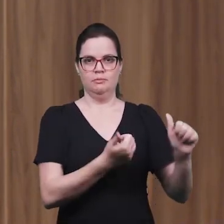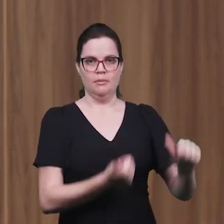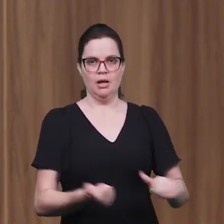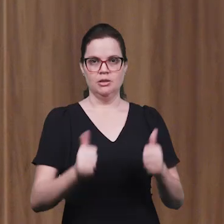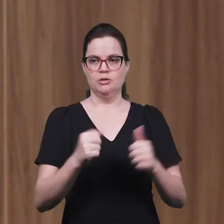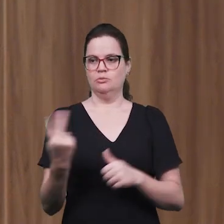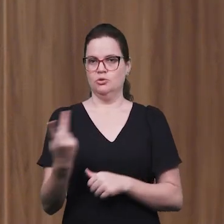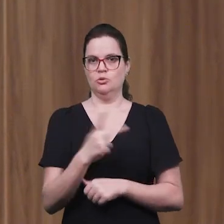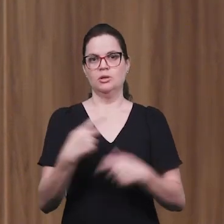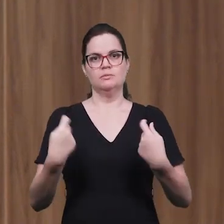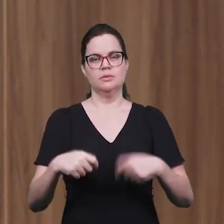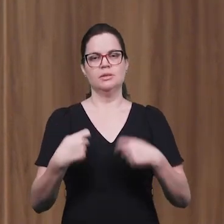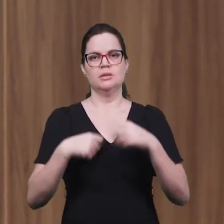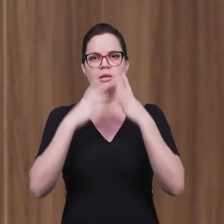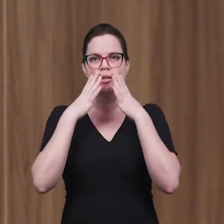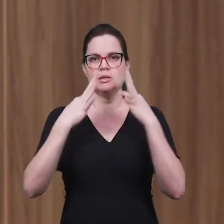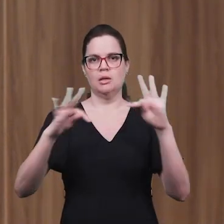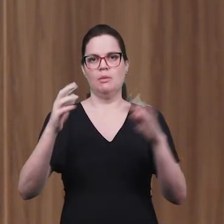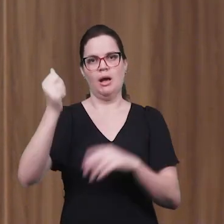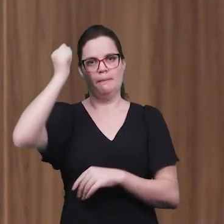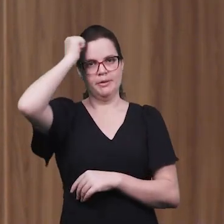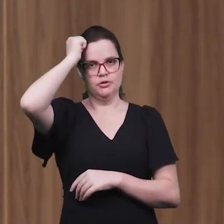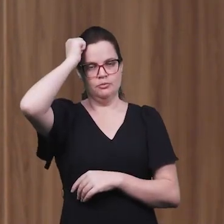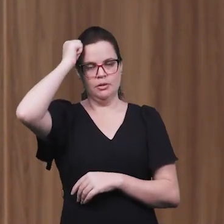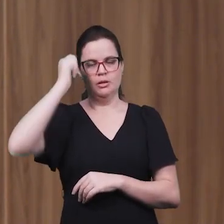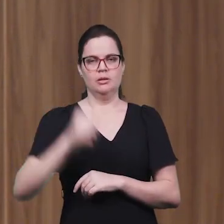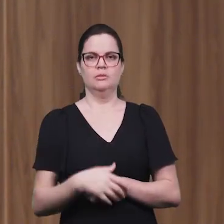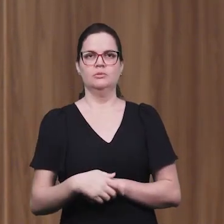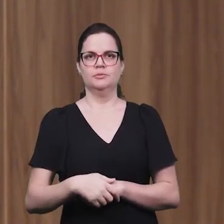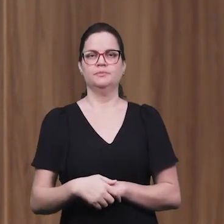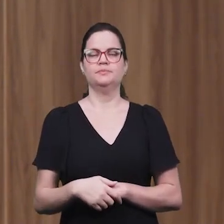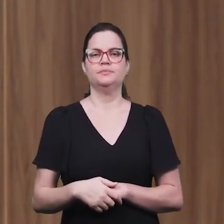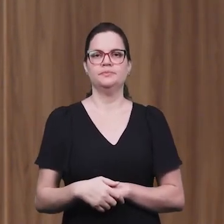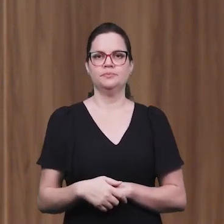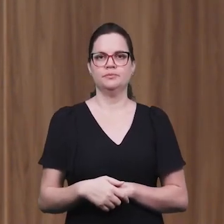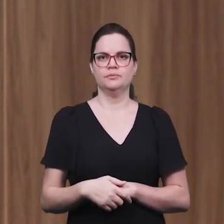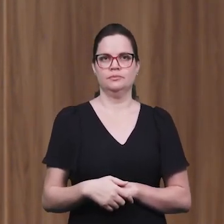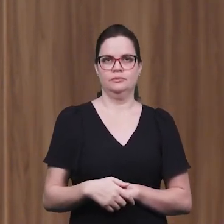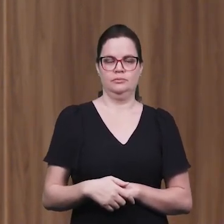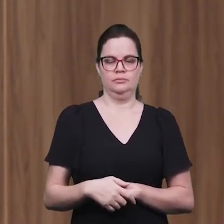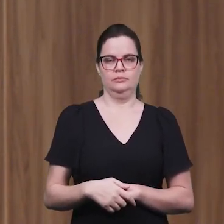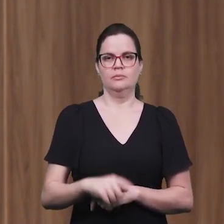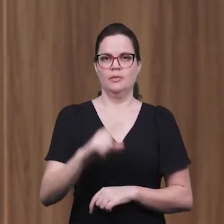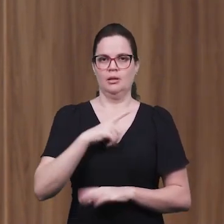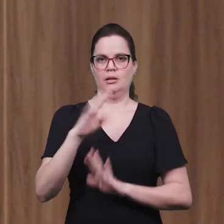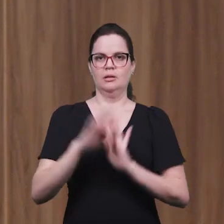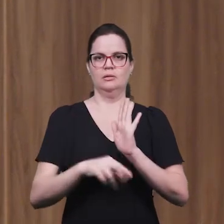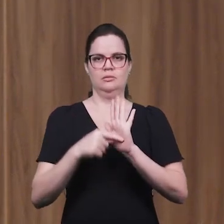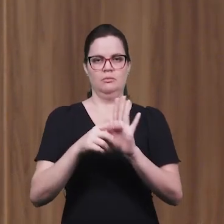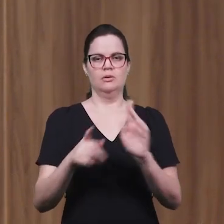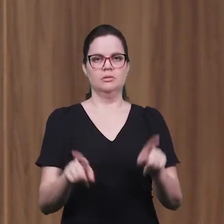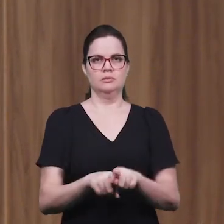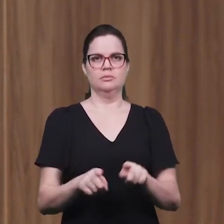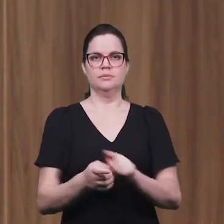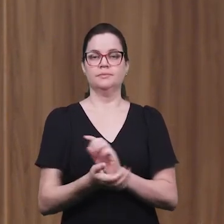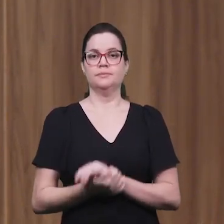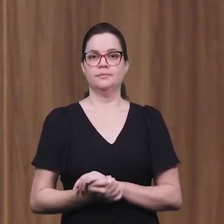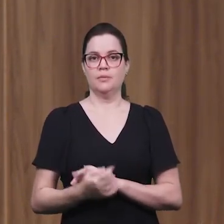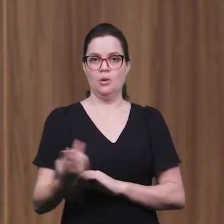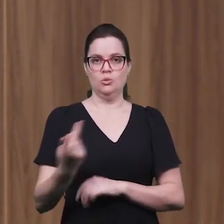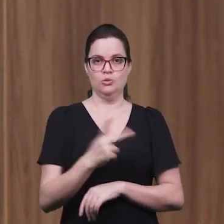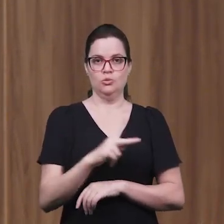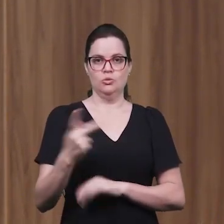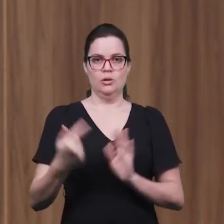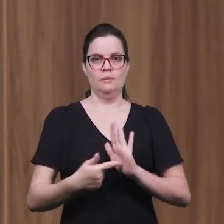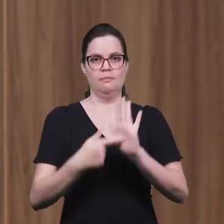vida, Lucas 1, versículo 1 a 17, e João, capítulo 1, de 2 a 30.